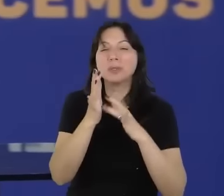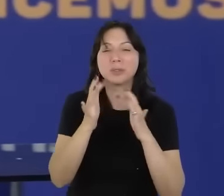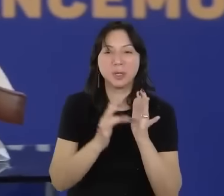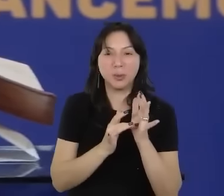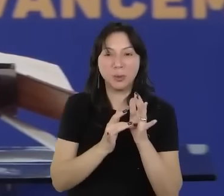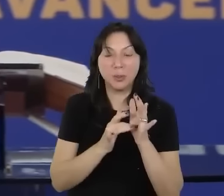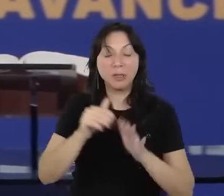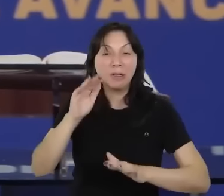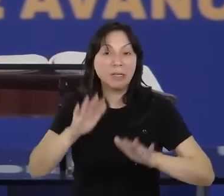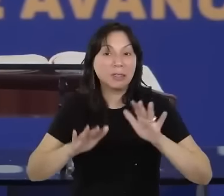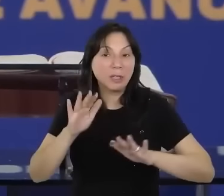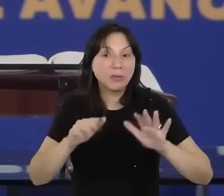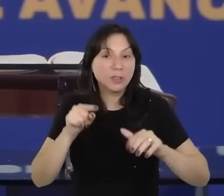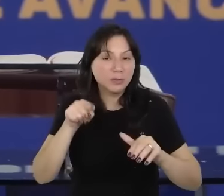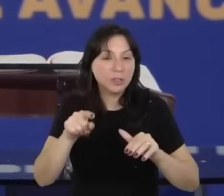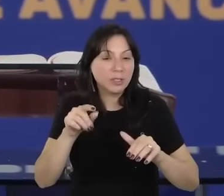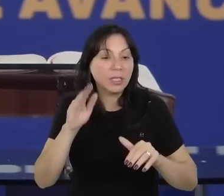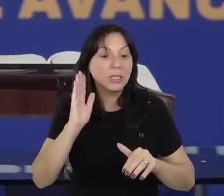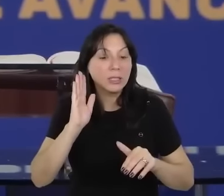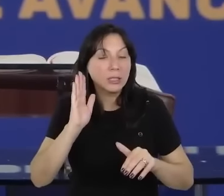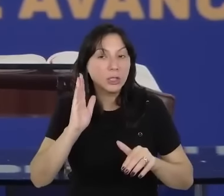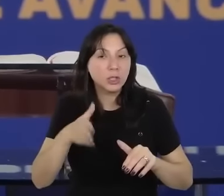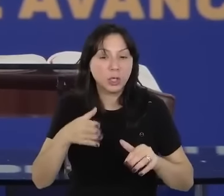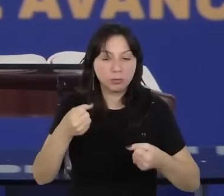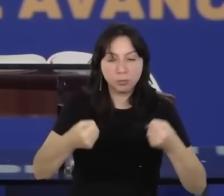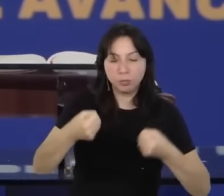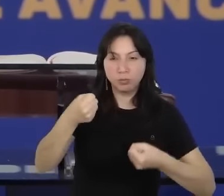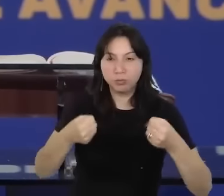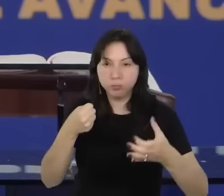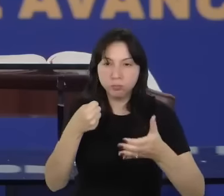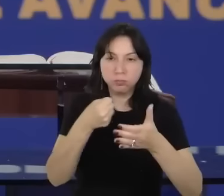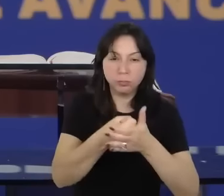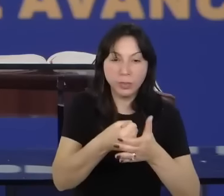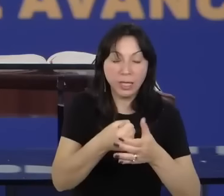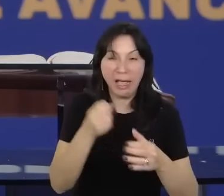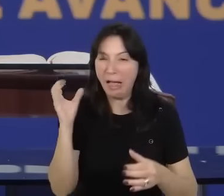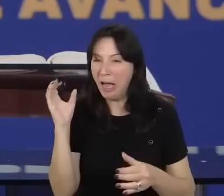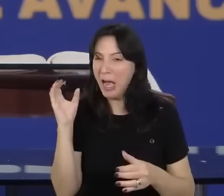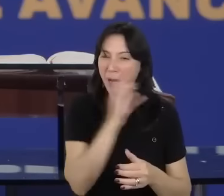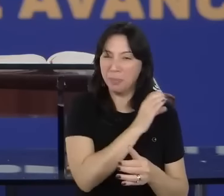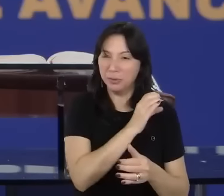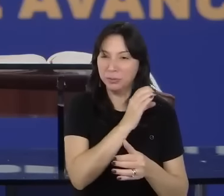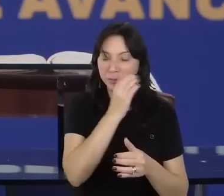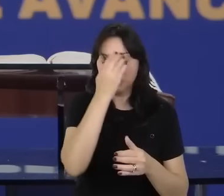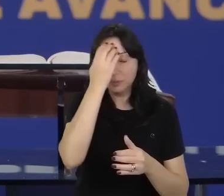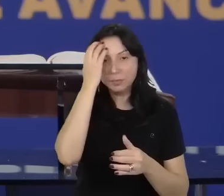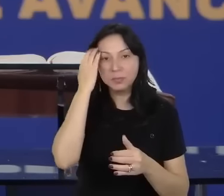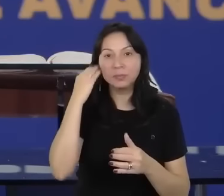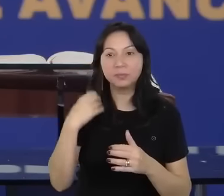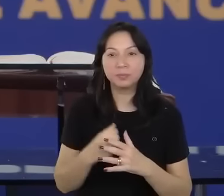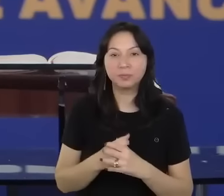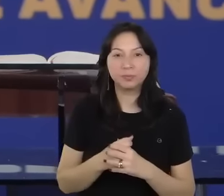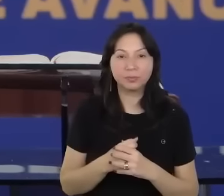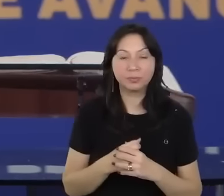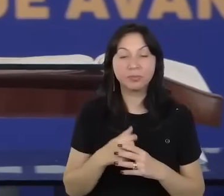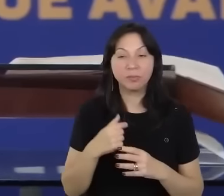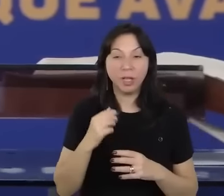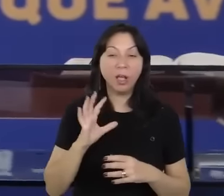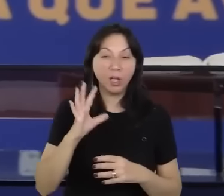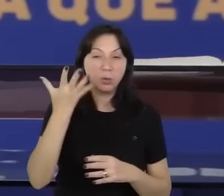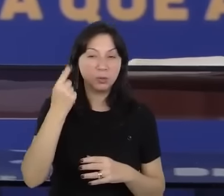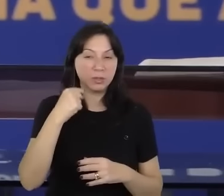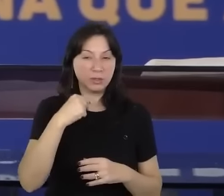automobilístico são frações de segundo eu passei por uma experiência difícil dessa lá nos Estados Unidos